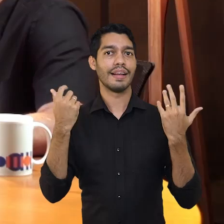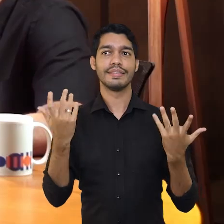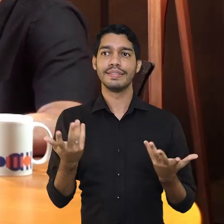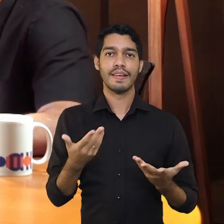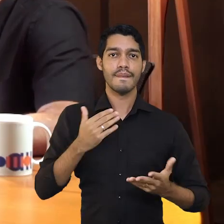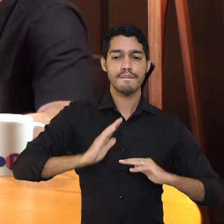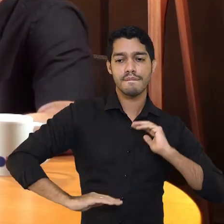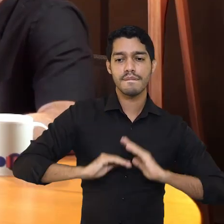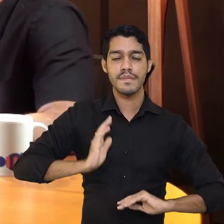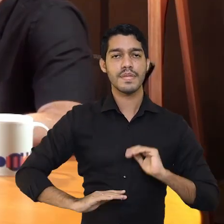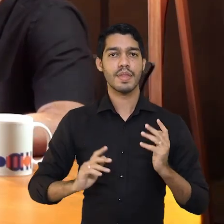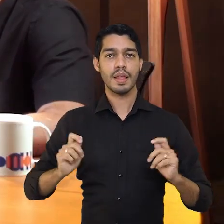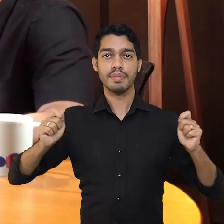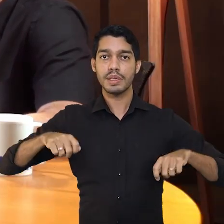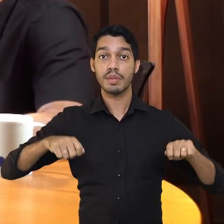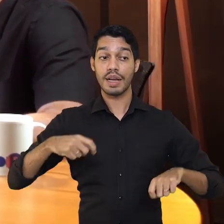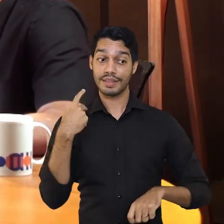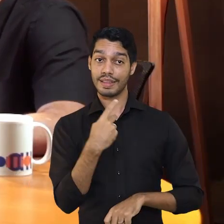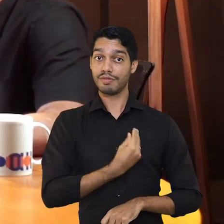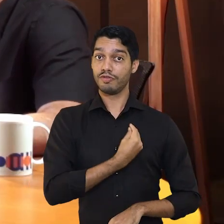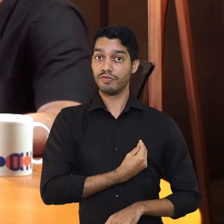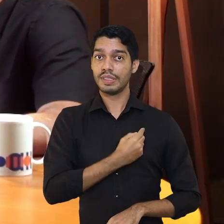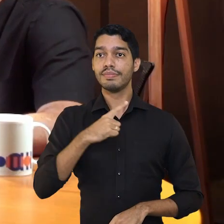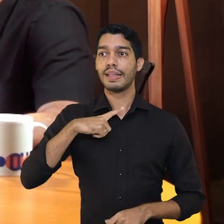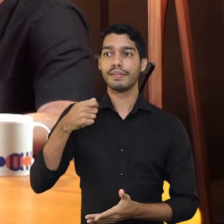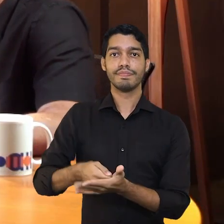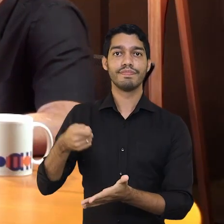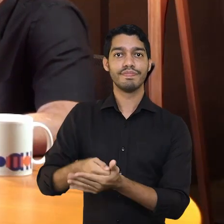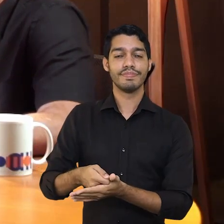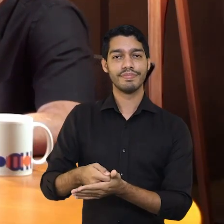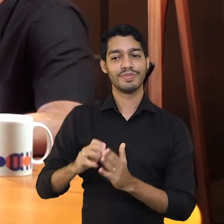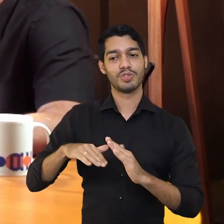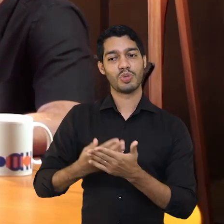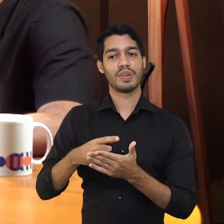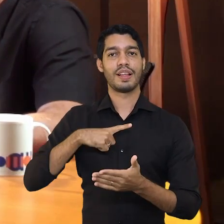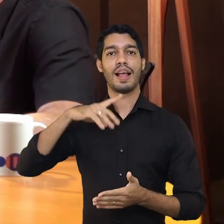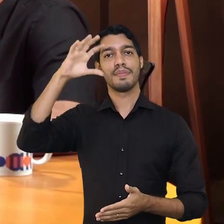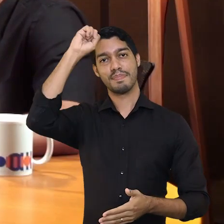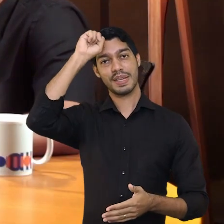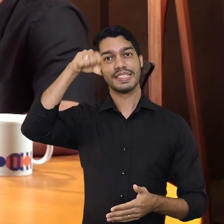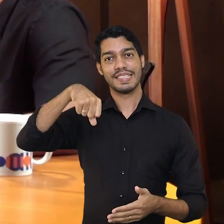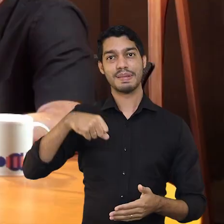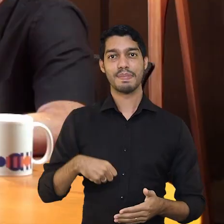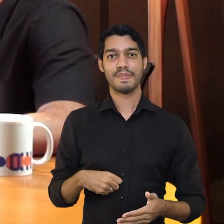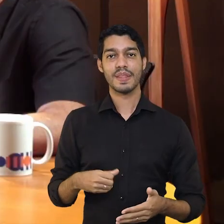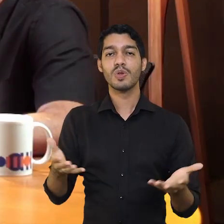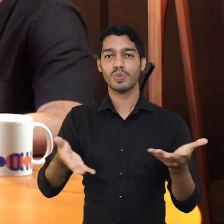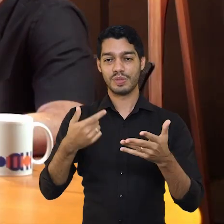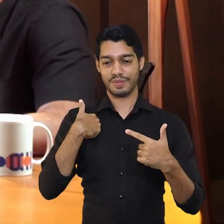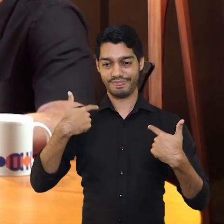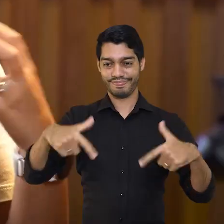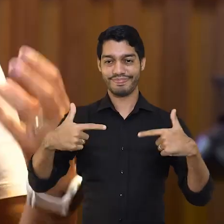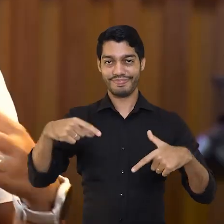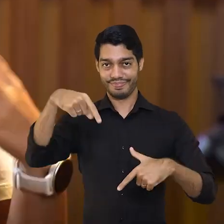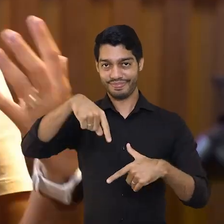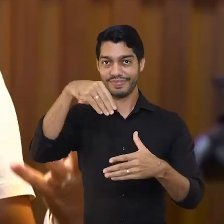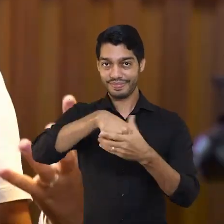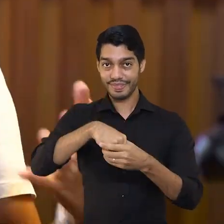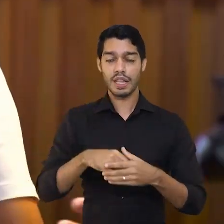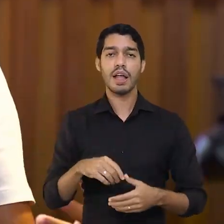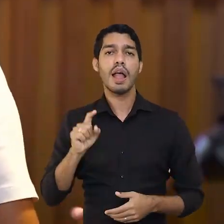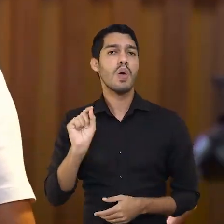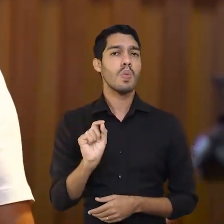são exigidas dele na vida e que a escola também é o lugar dele aprender. Então, acho que hoje o meu trabalho dentro aqui do Elite é muito pensar